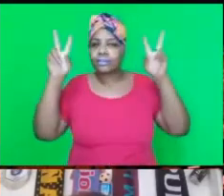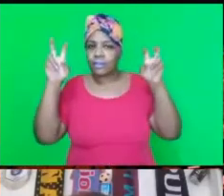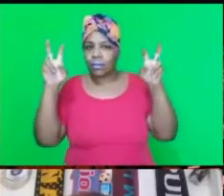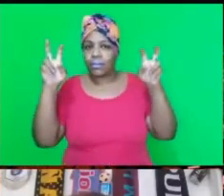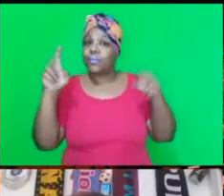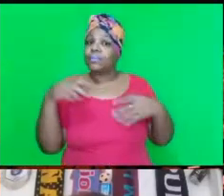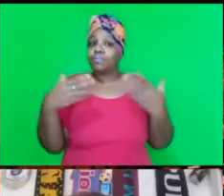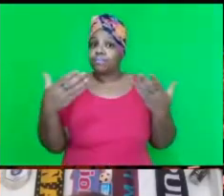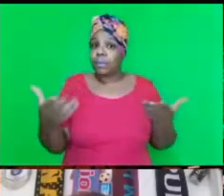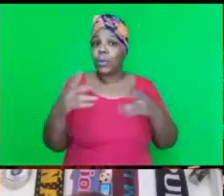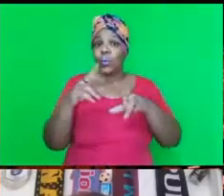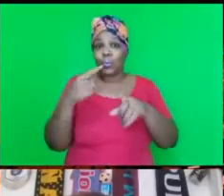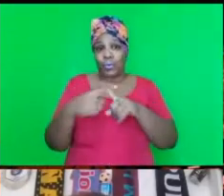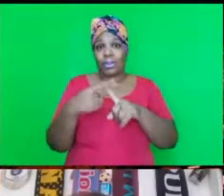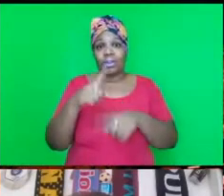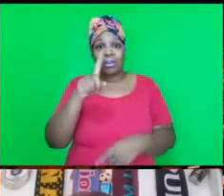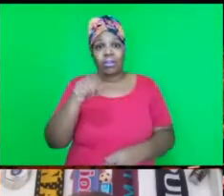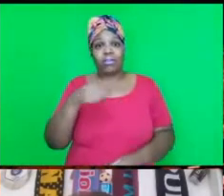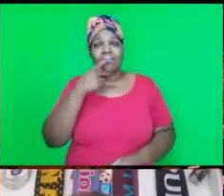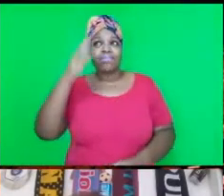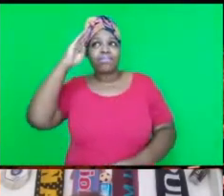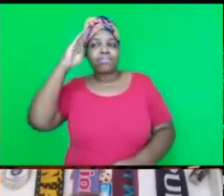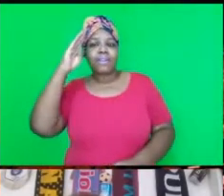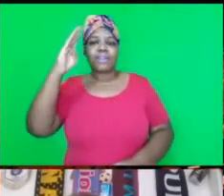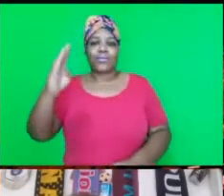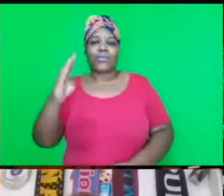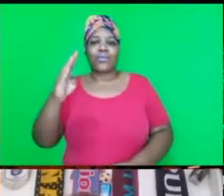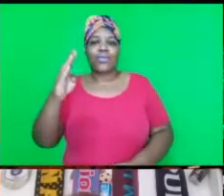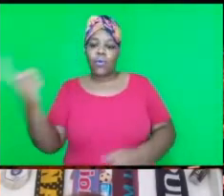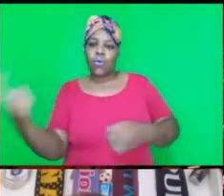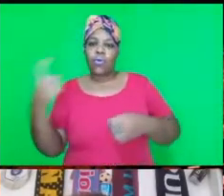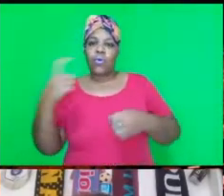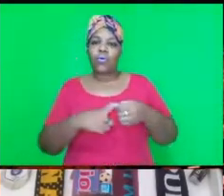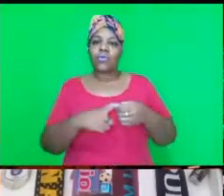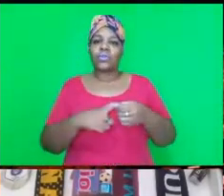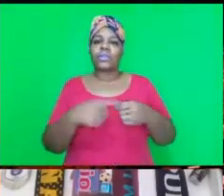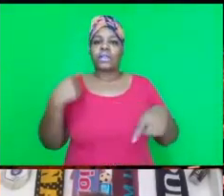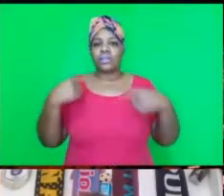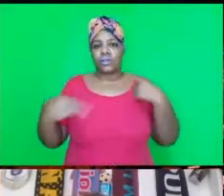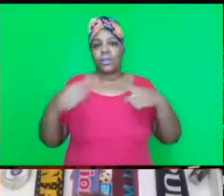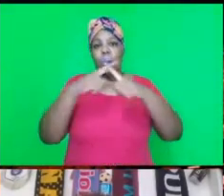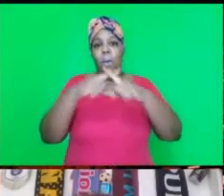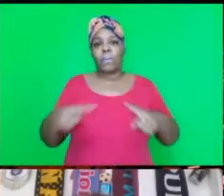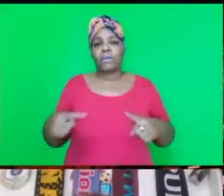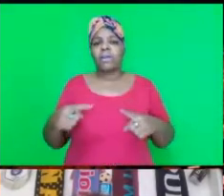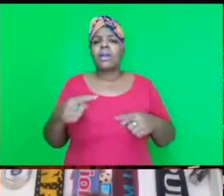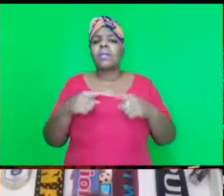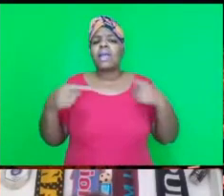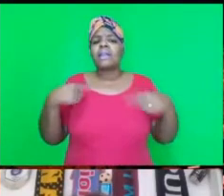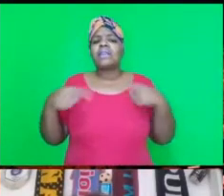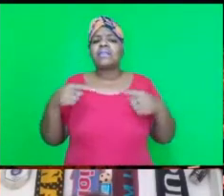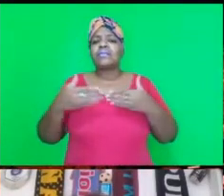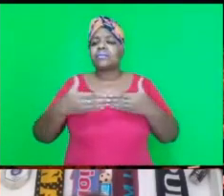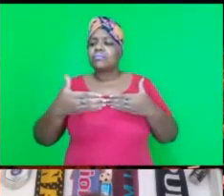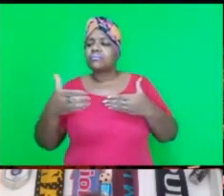por ele ser considerado o ator principal no retorno das competições. Mas a discussão se estende também para as demais